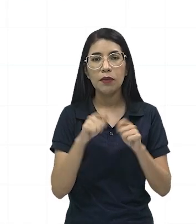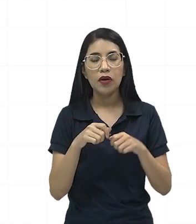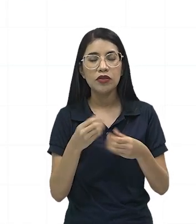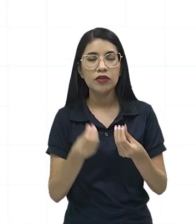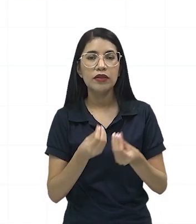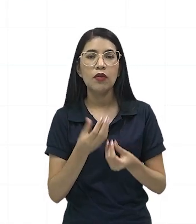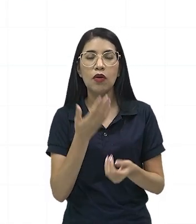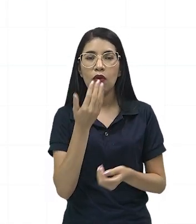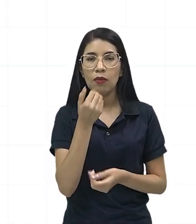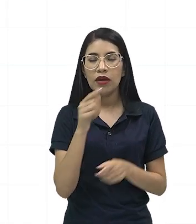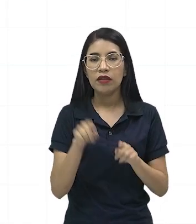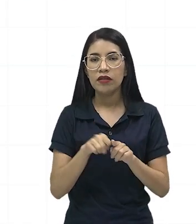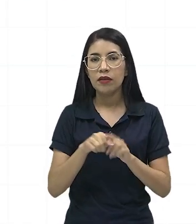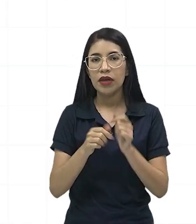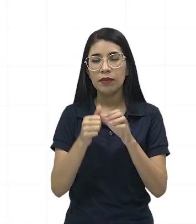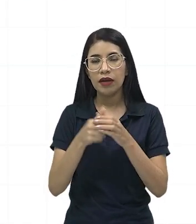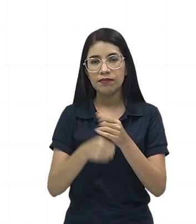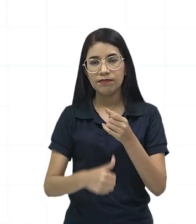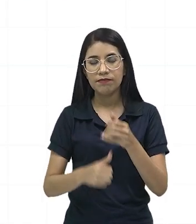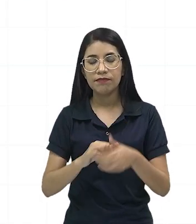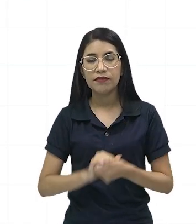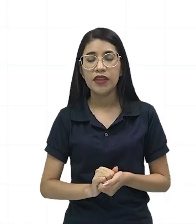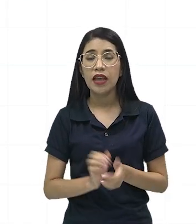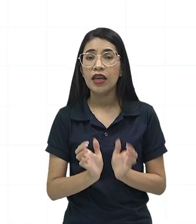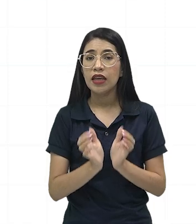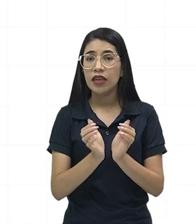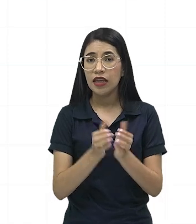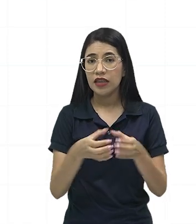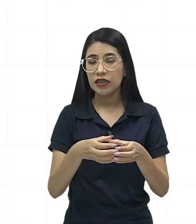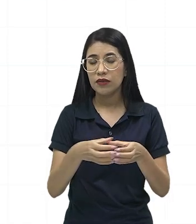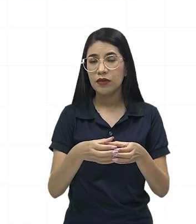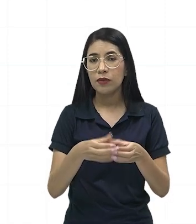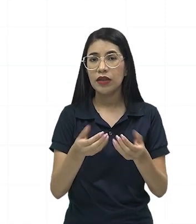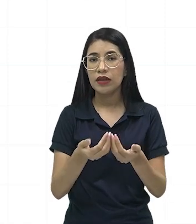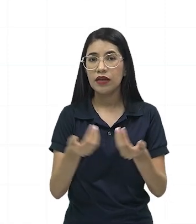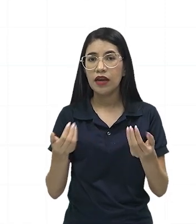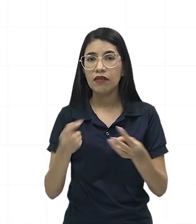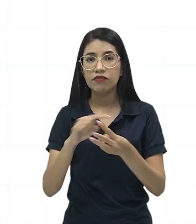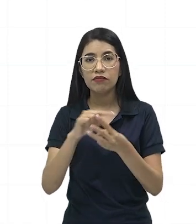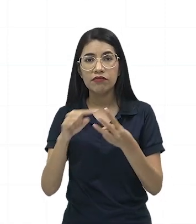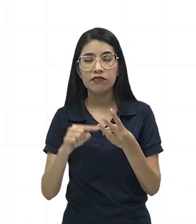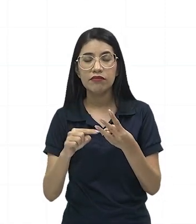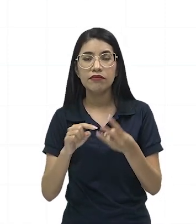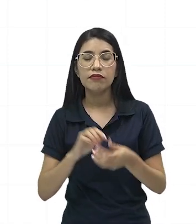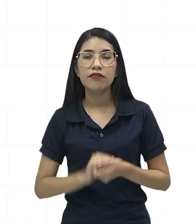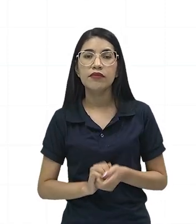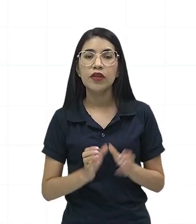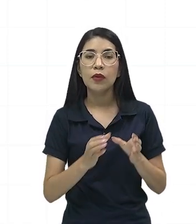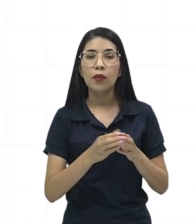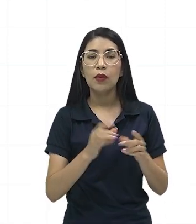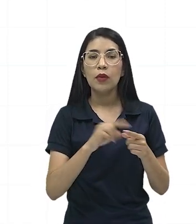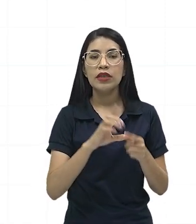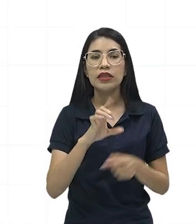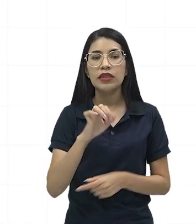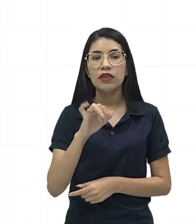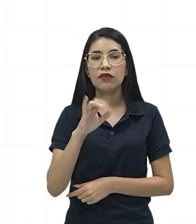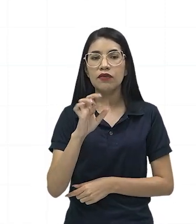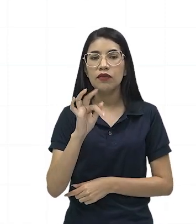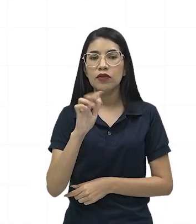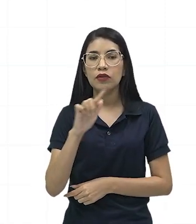como ânus e boca. E esses quinidários, gente, eles são divididos em três grupos, o dos